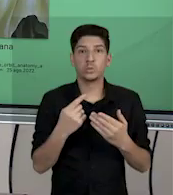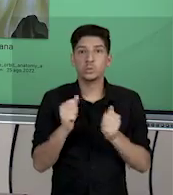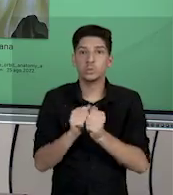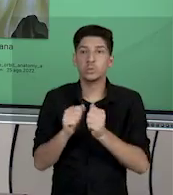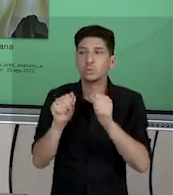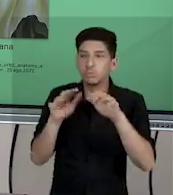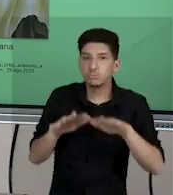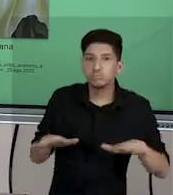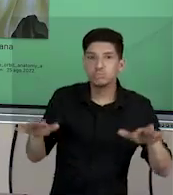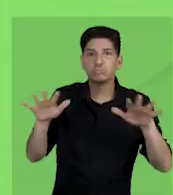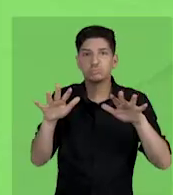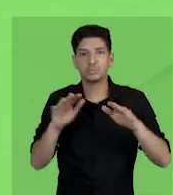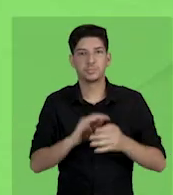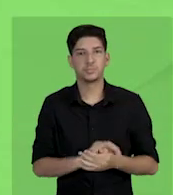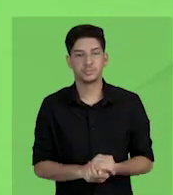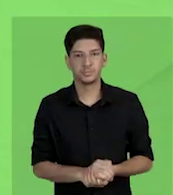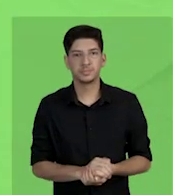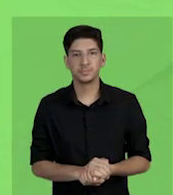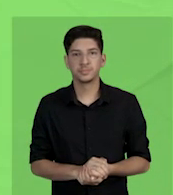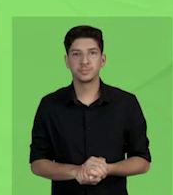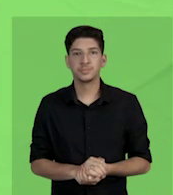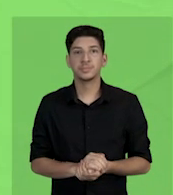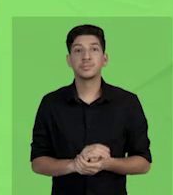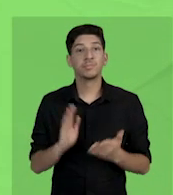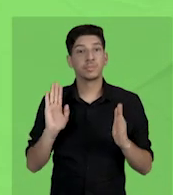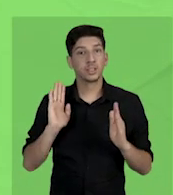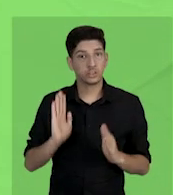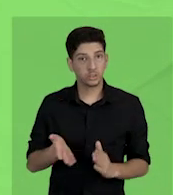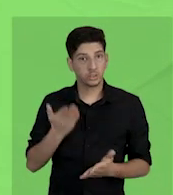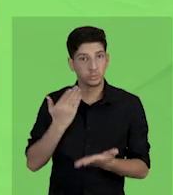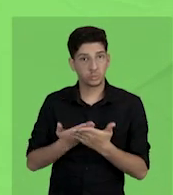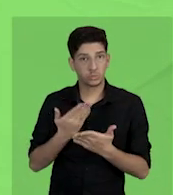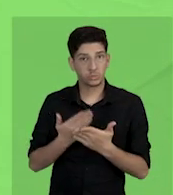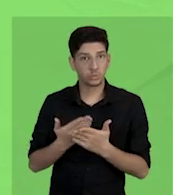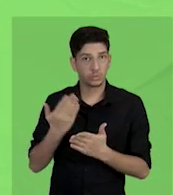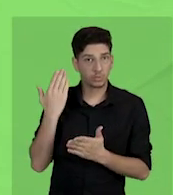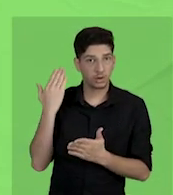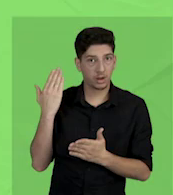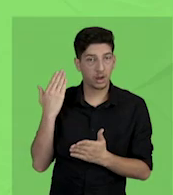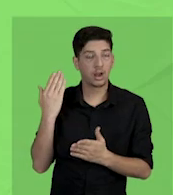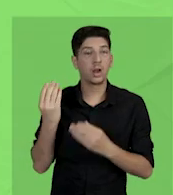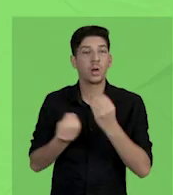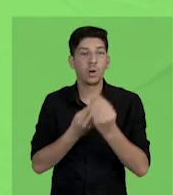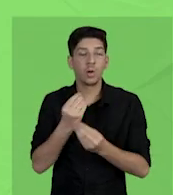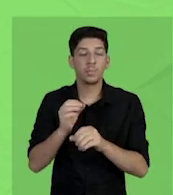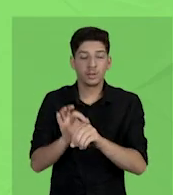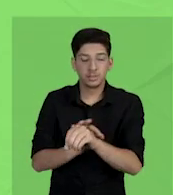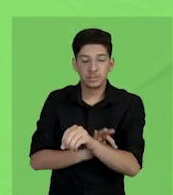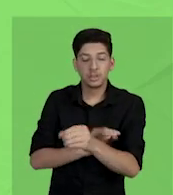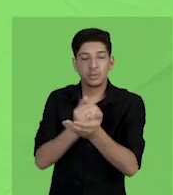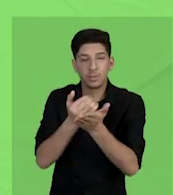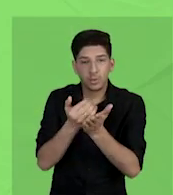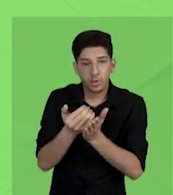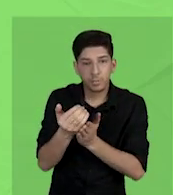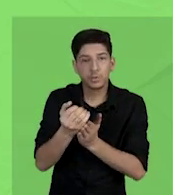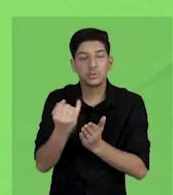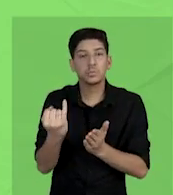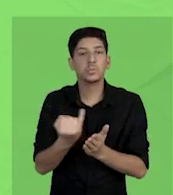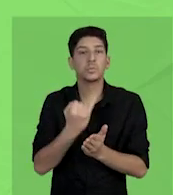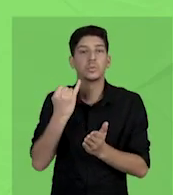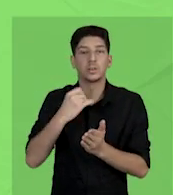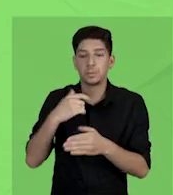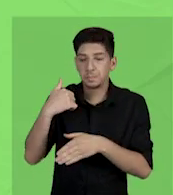olhos. Bom, vimos as célulazinhas iniciais que foram percursoras do que no